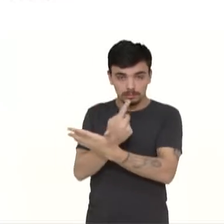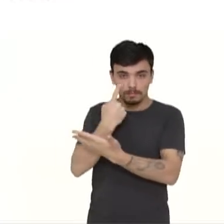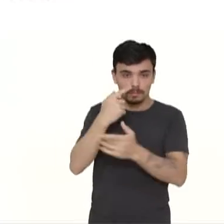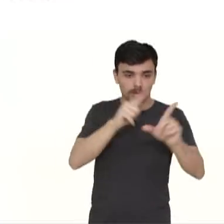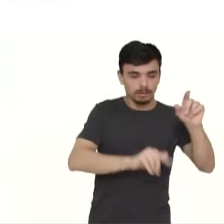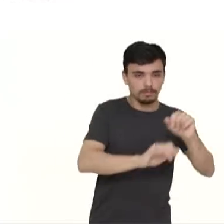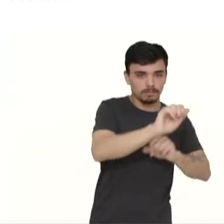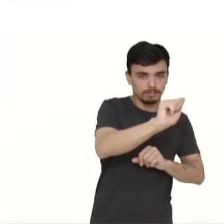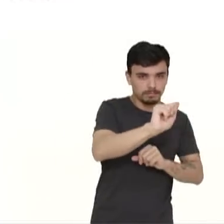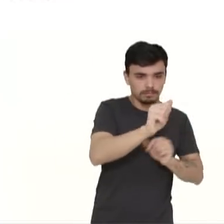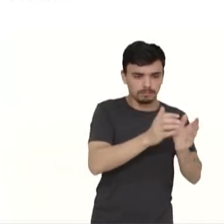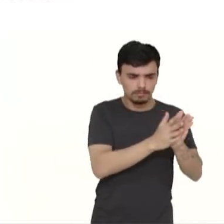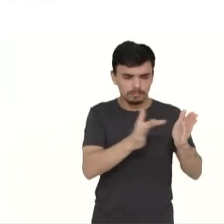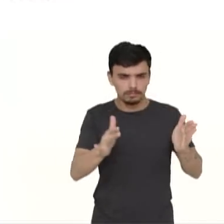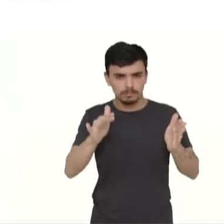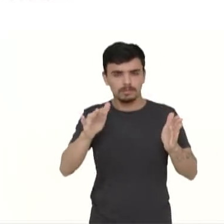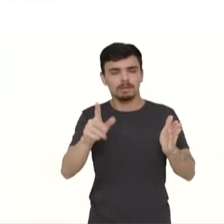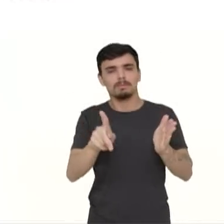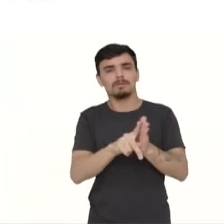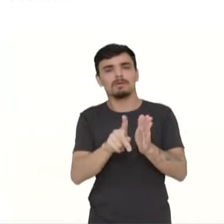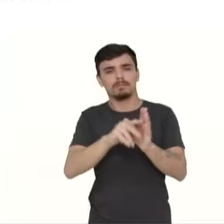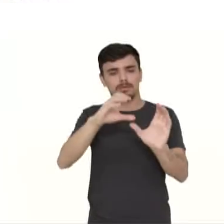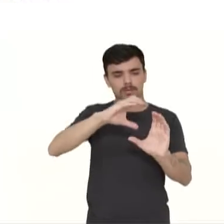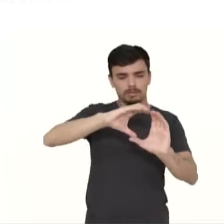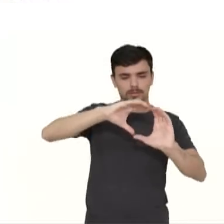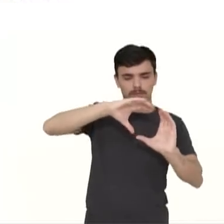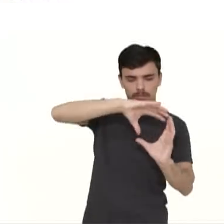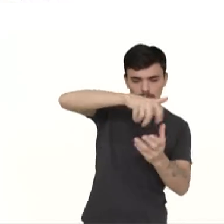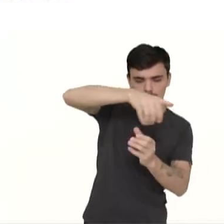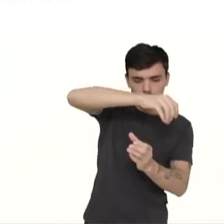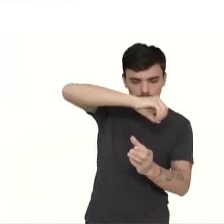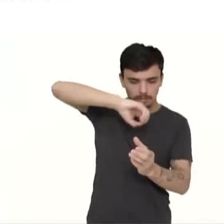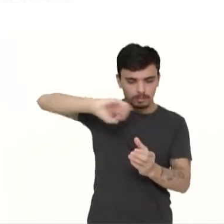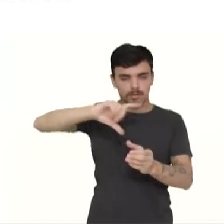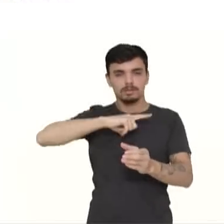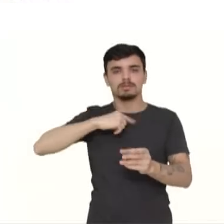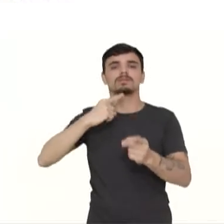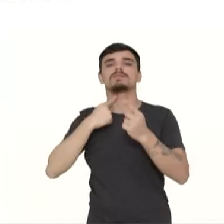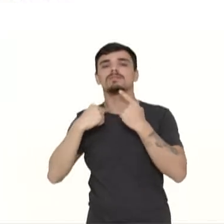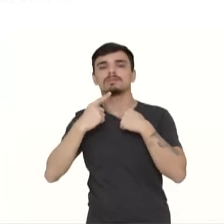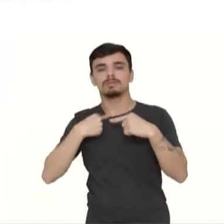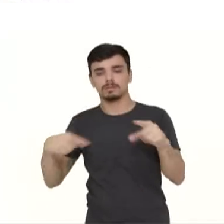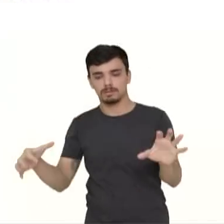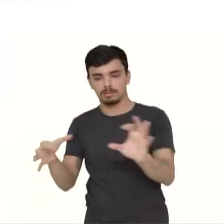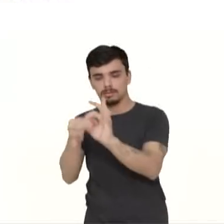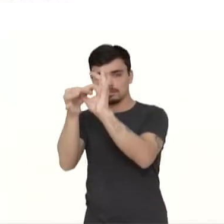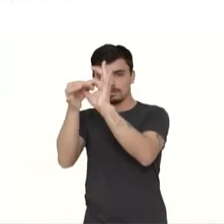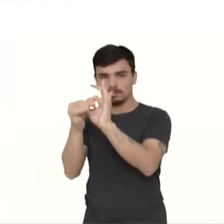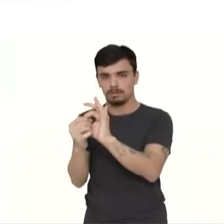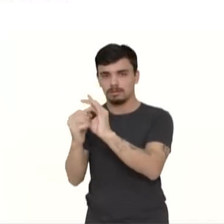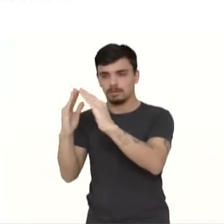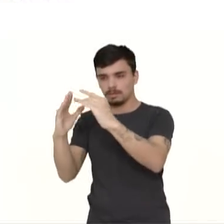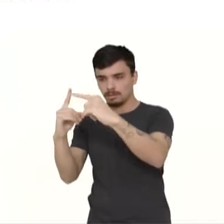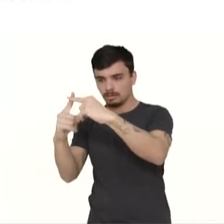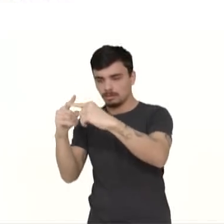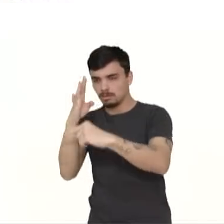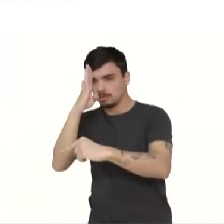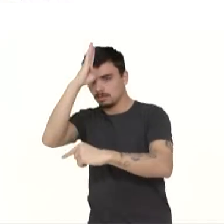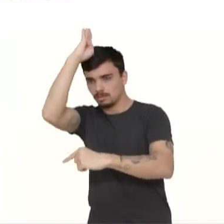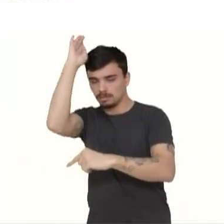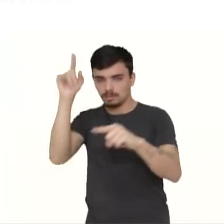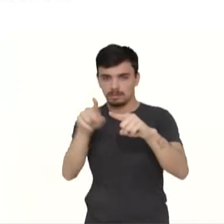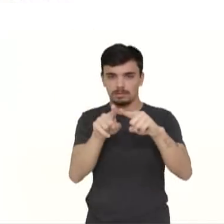A. Desde a cisma do Oriente existia o desejo da união entre as igrejas de Roma